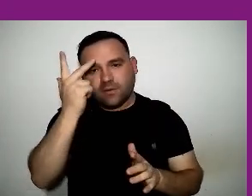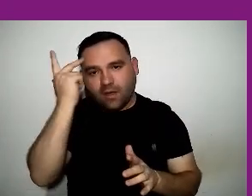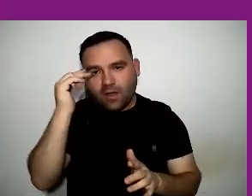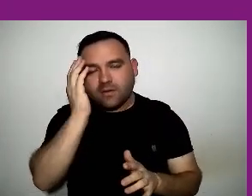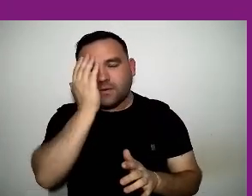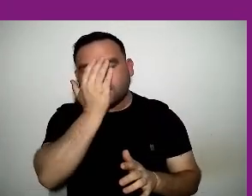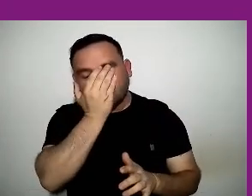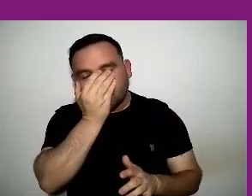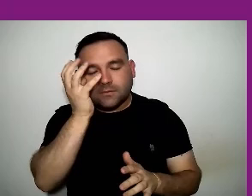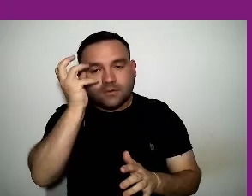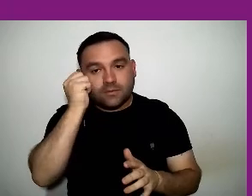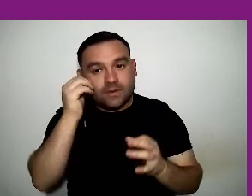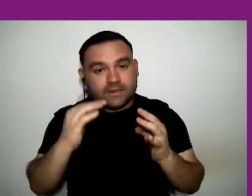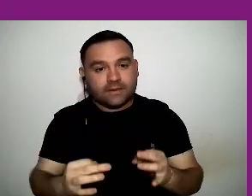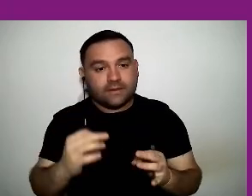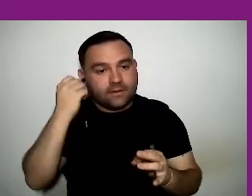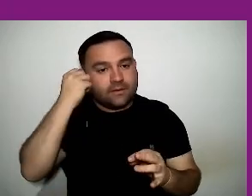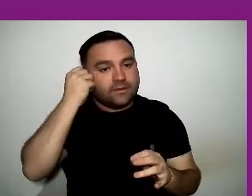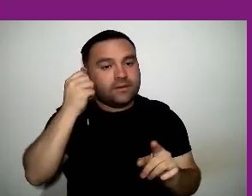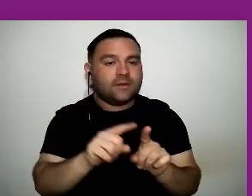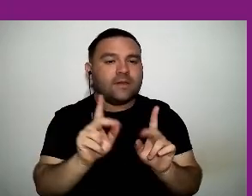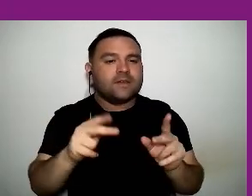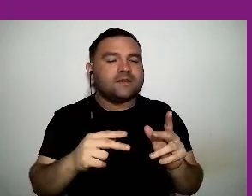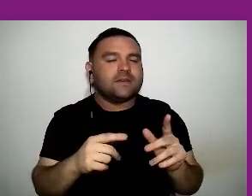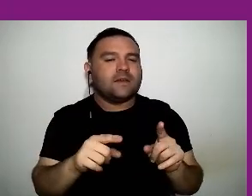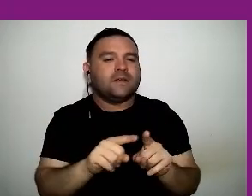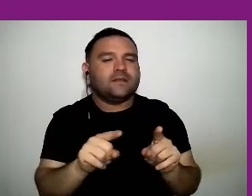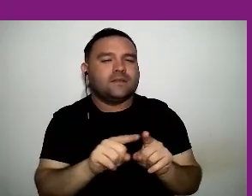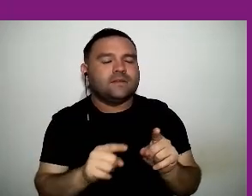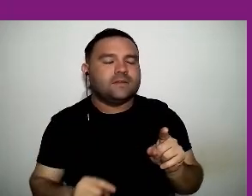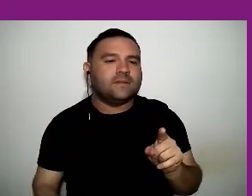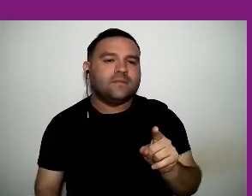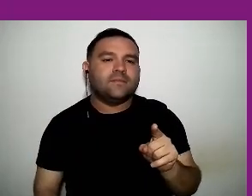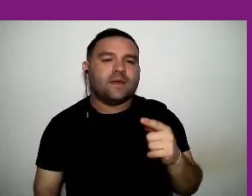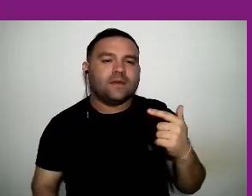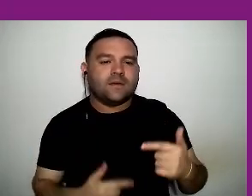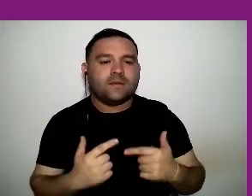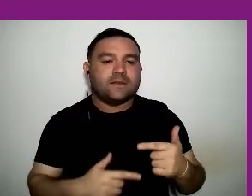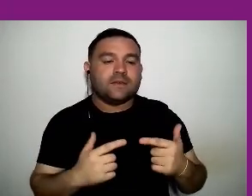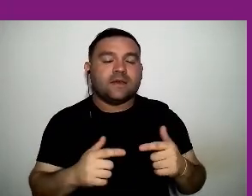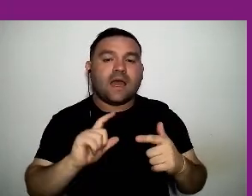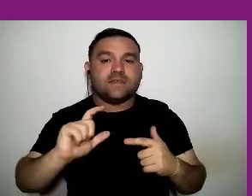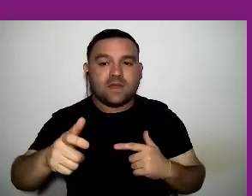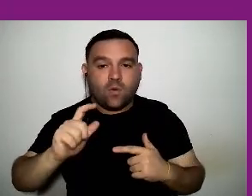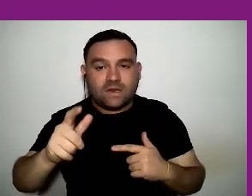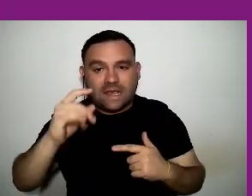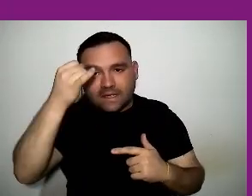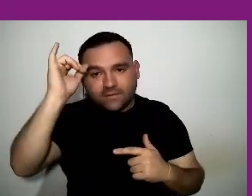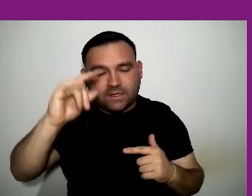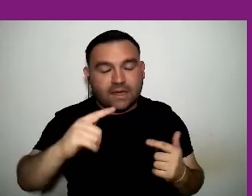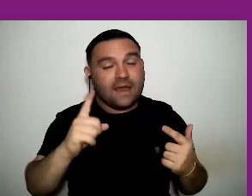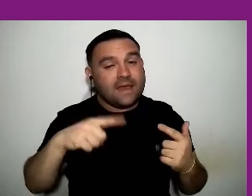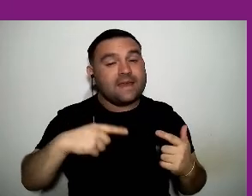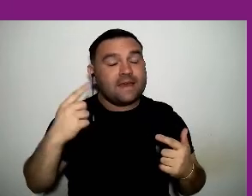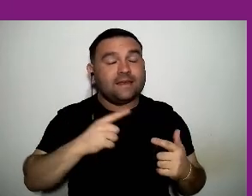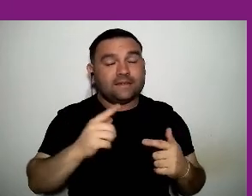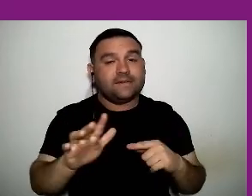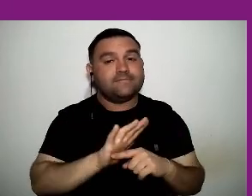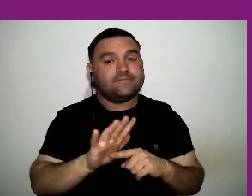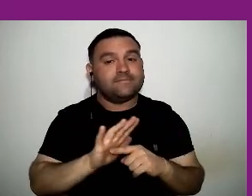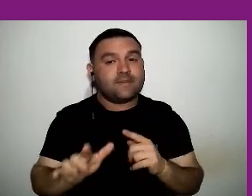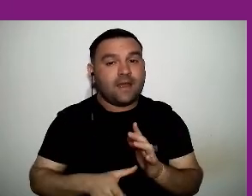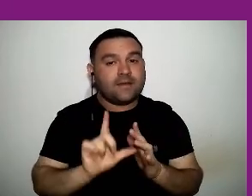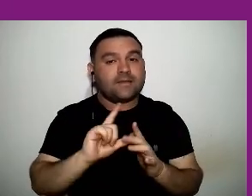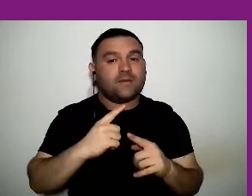adequada. A titulação da PIP que nós já falamos, o trabalho respiratório, a sincronia ela é um marcador prognóstico, quanto